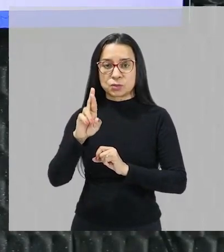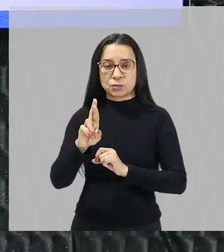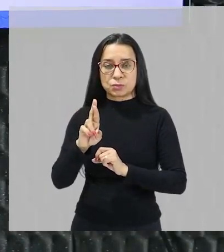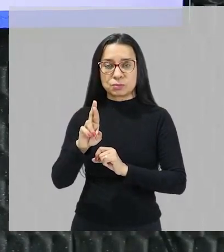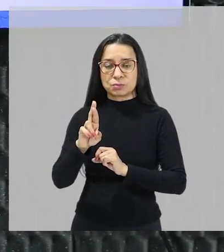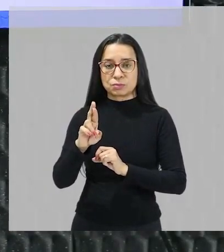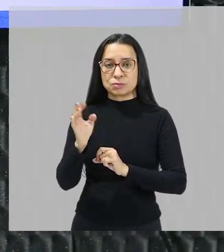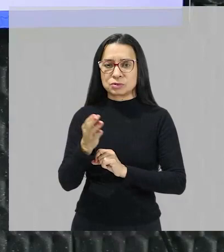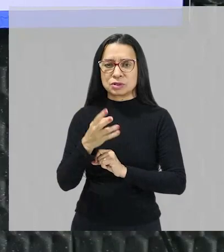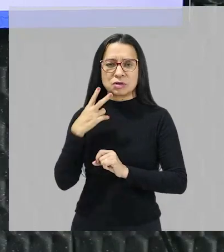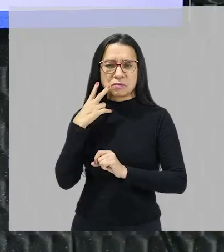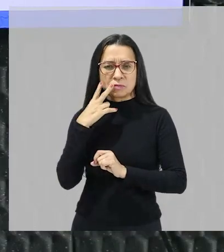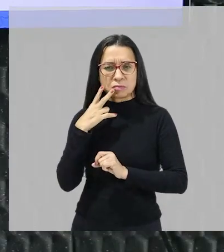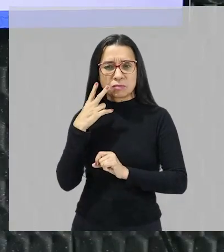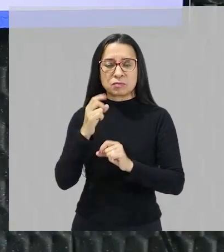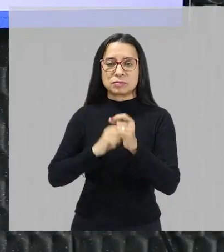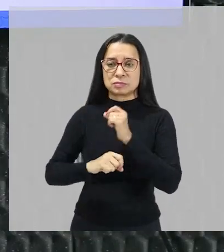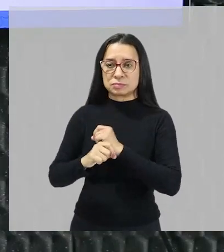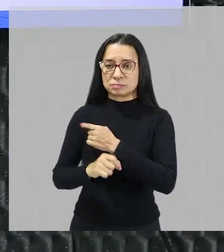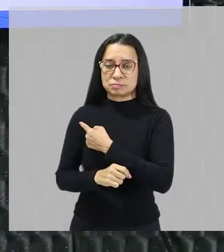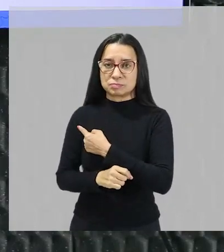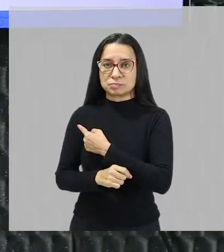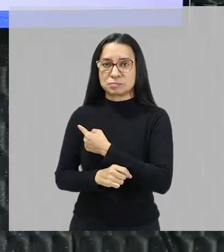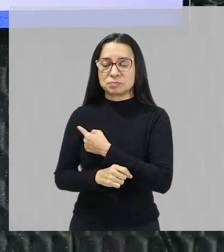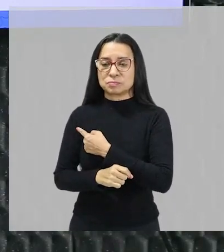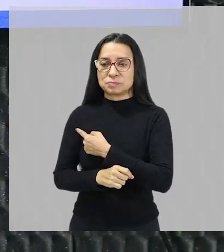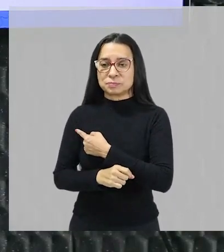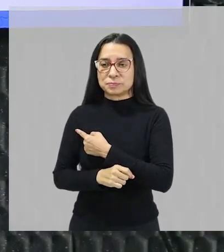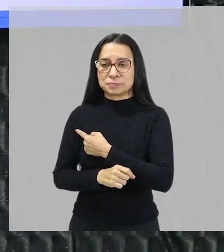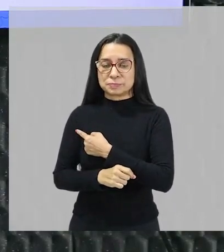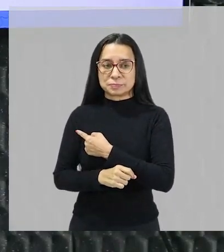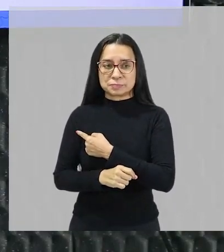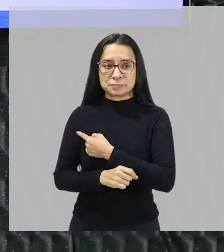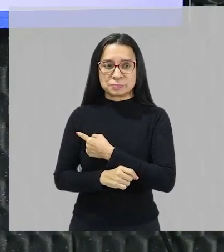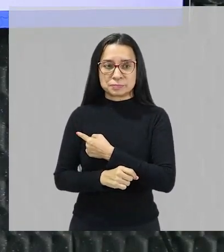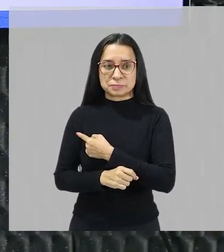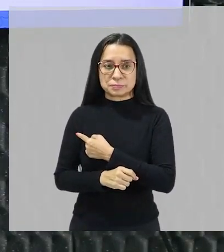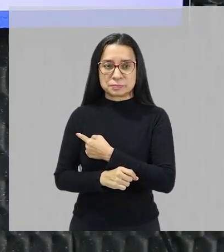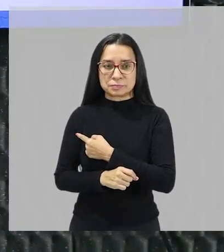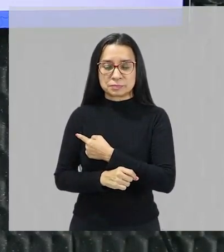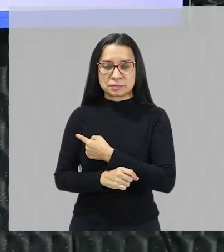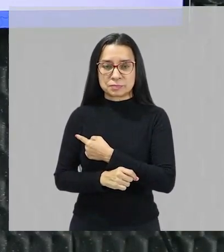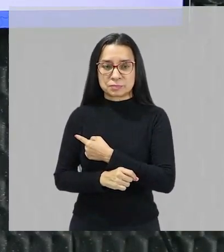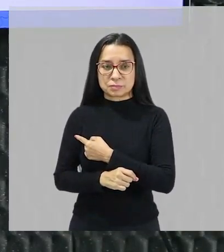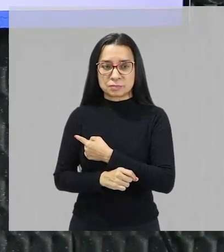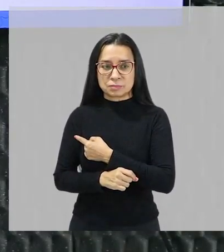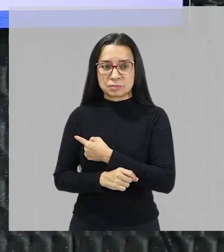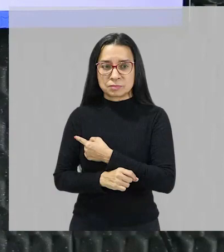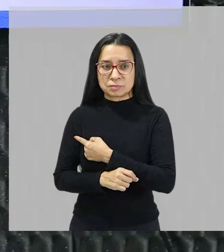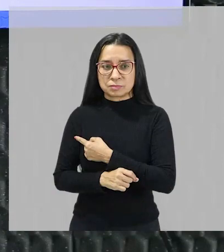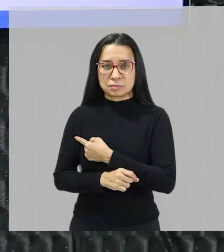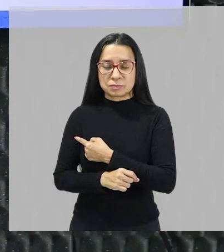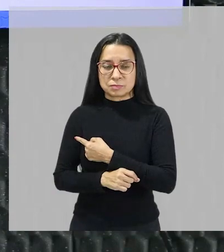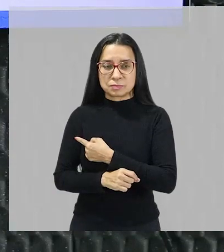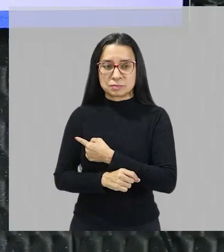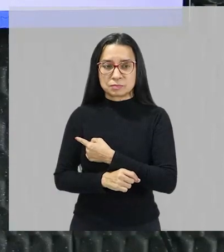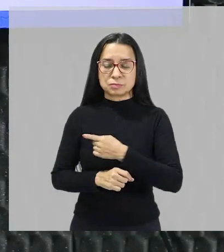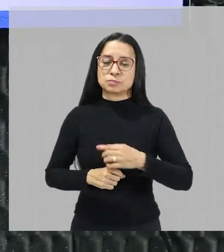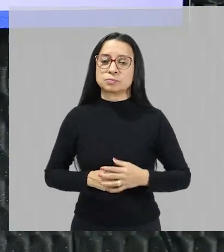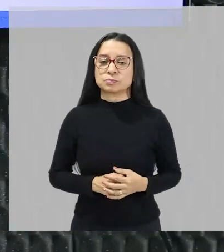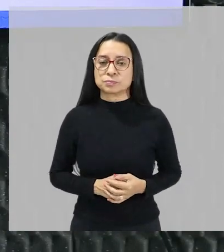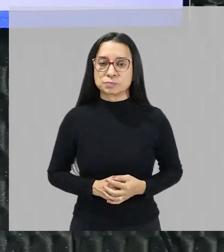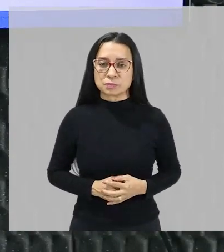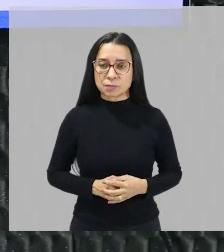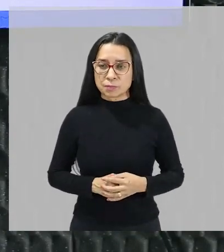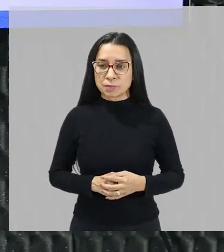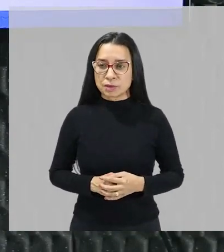o encantador de viúvas da cidade de Cabaceiras, na Paraíba, Zé de Sila, o nome do sujeito, é um